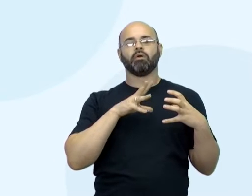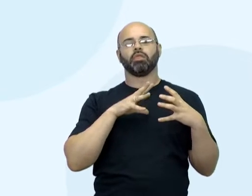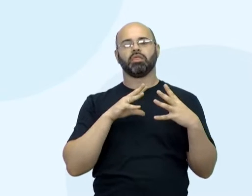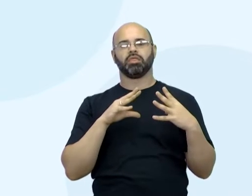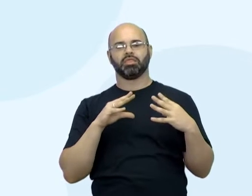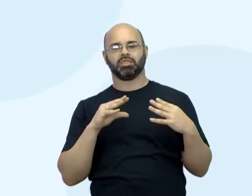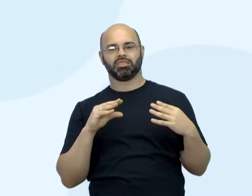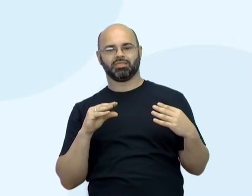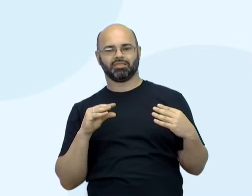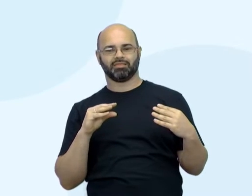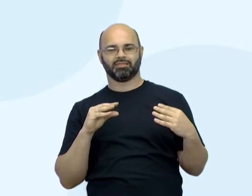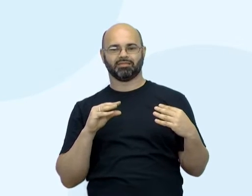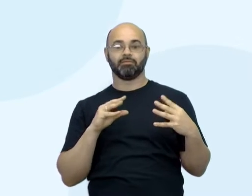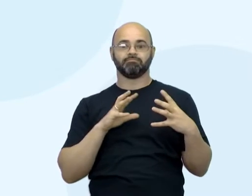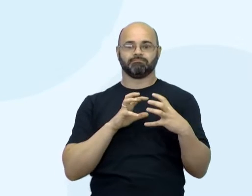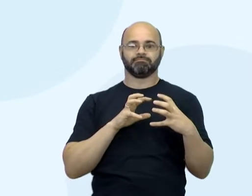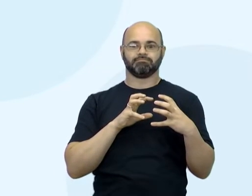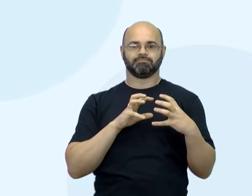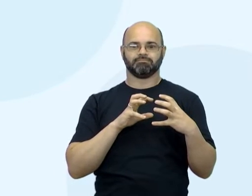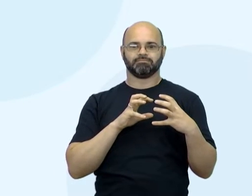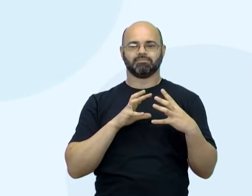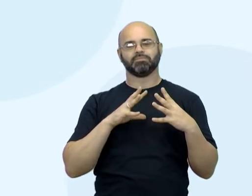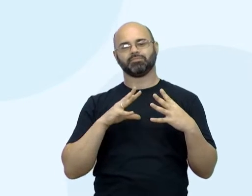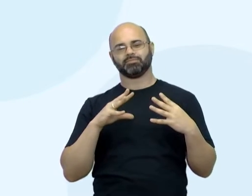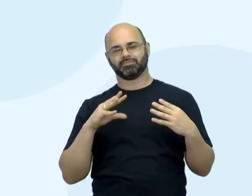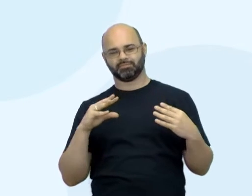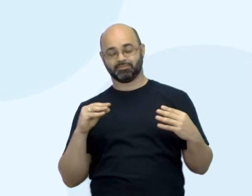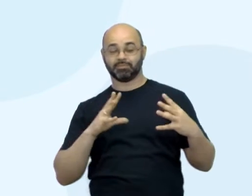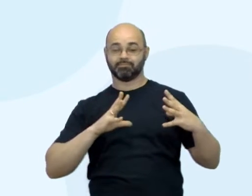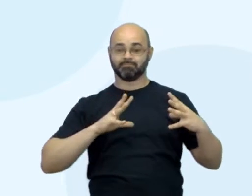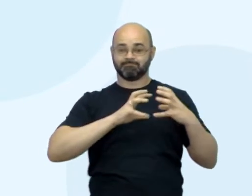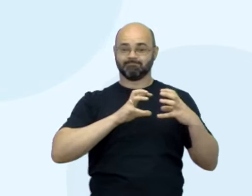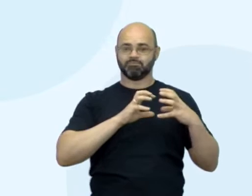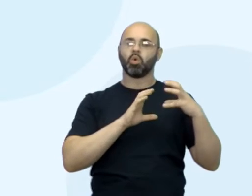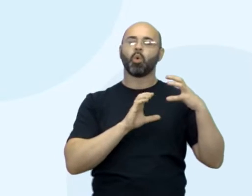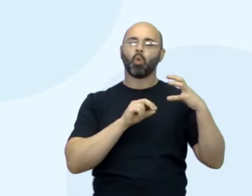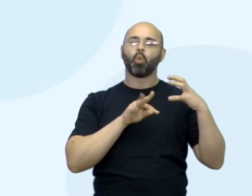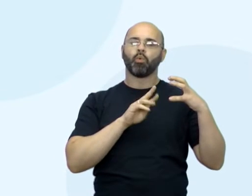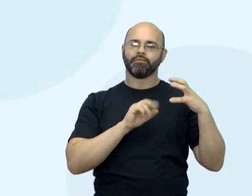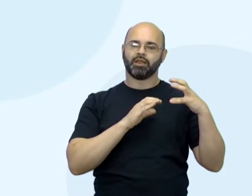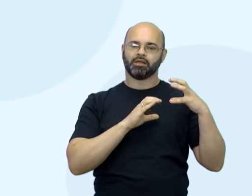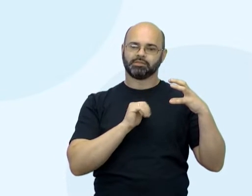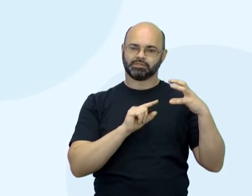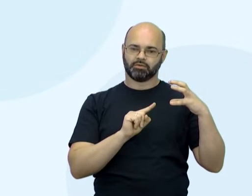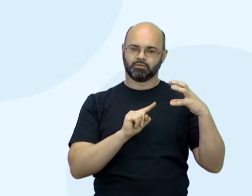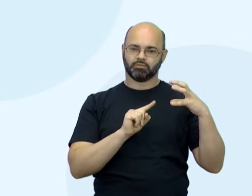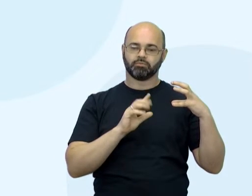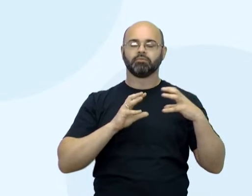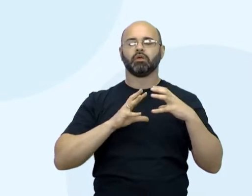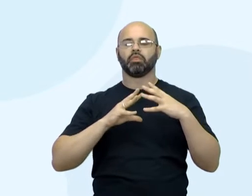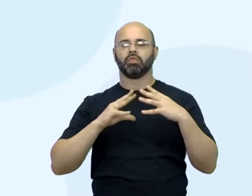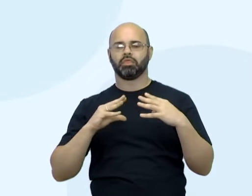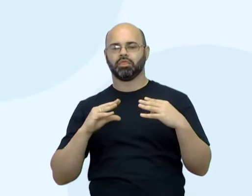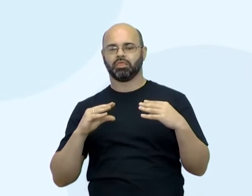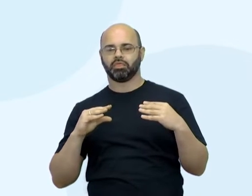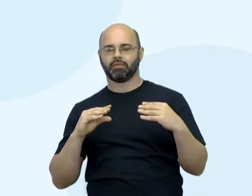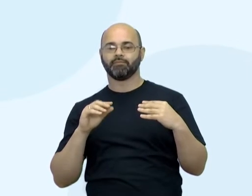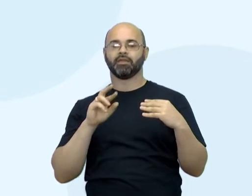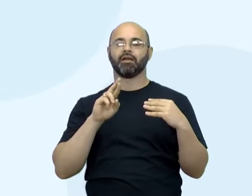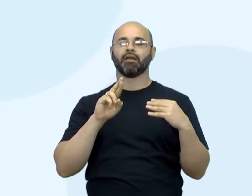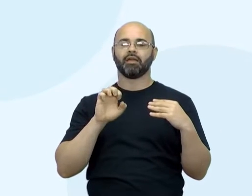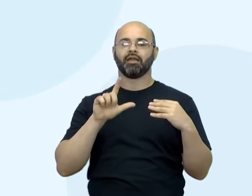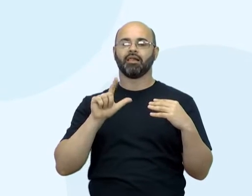gente que vai vir dos músculos, basicamente é contração, relaxamento muscular, né? E isso,